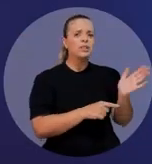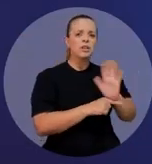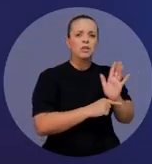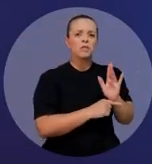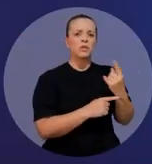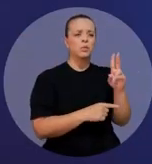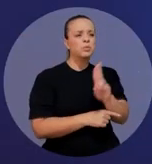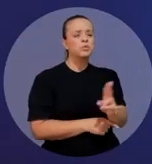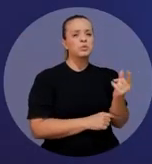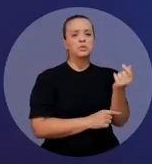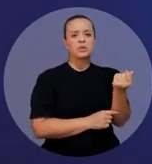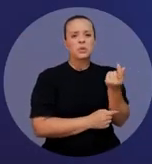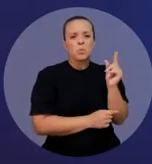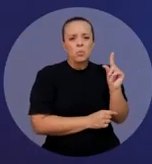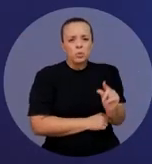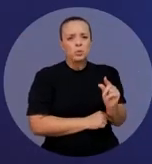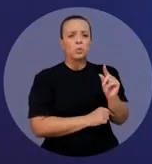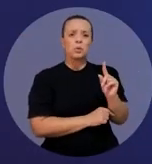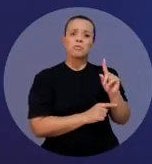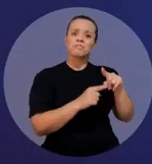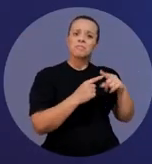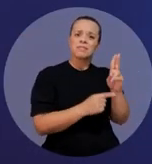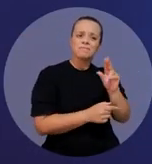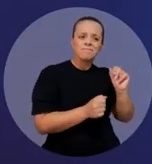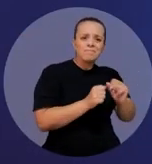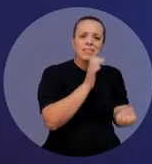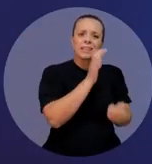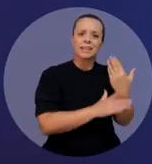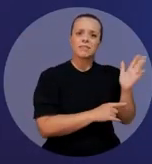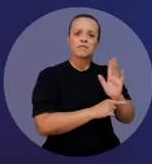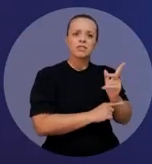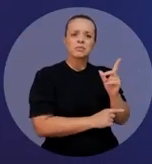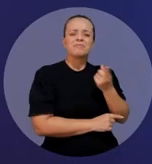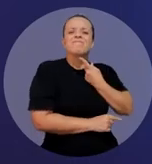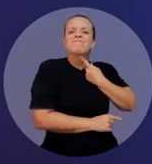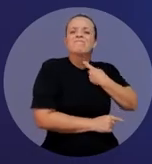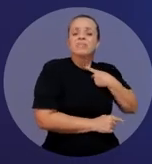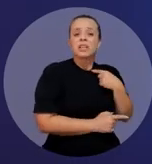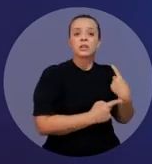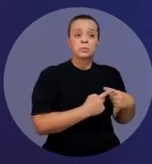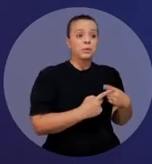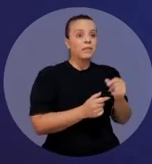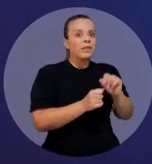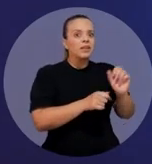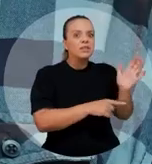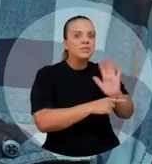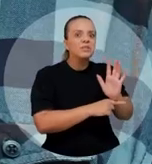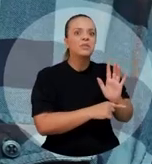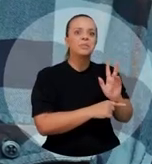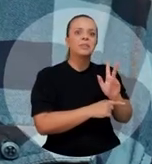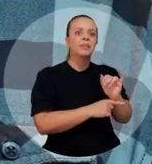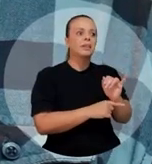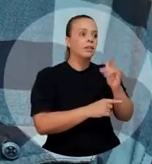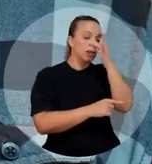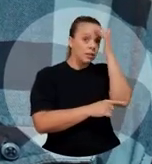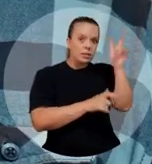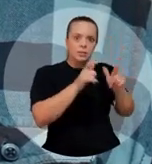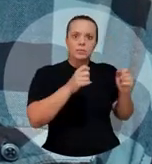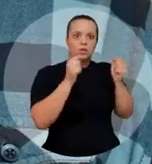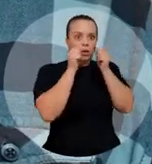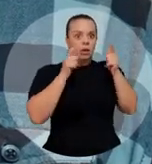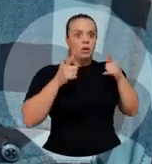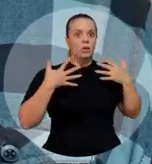esse baixo orçamento, assim, com muita vontade, e fazer sem orçamento um filme que vai até chocar um